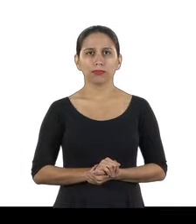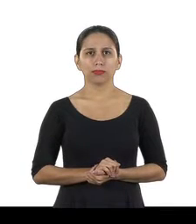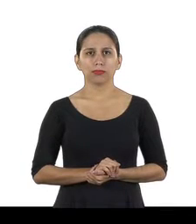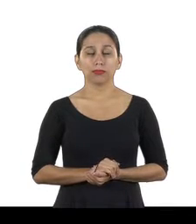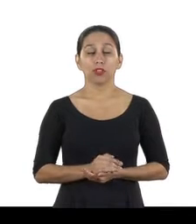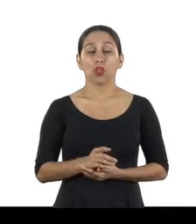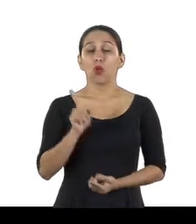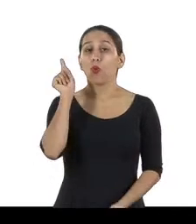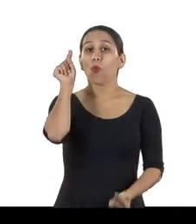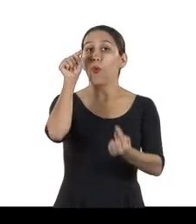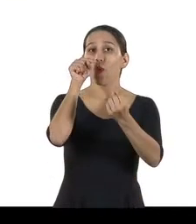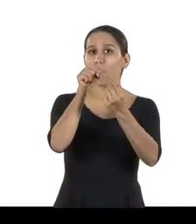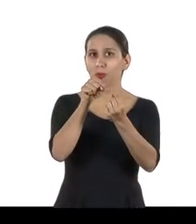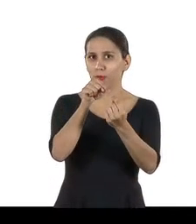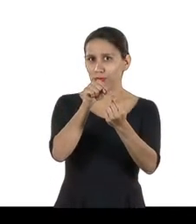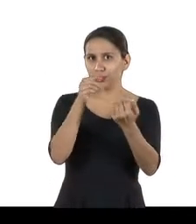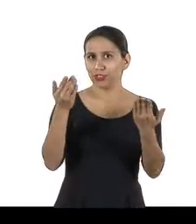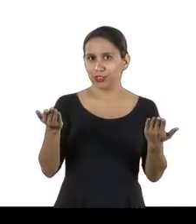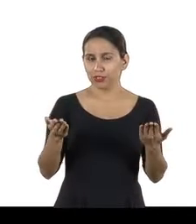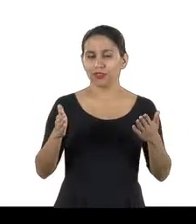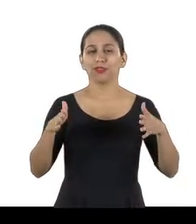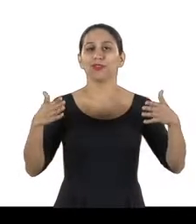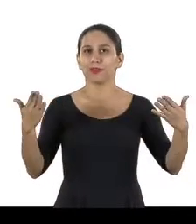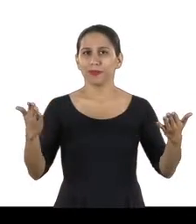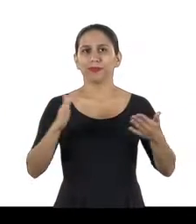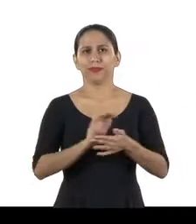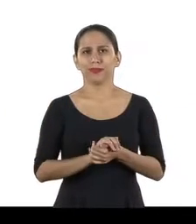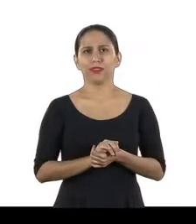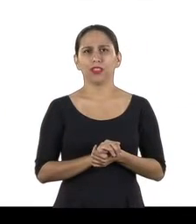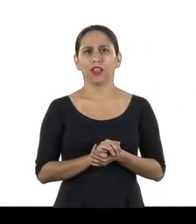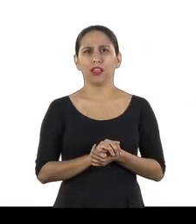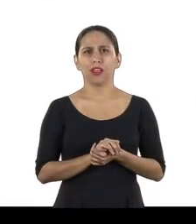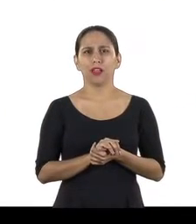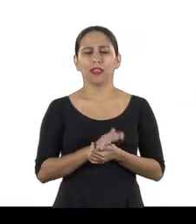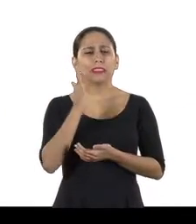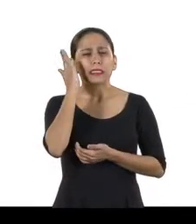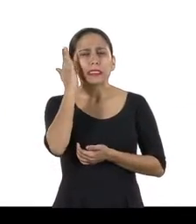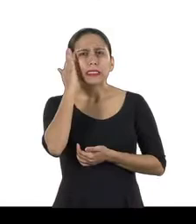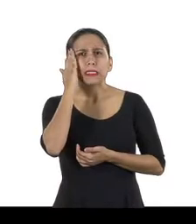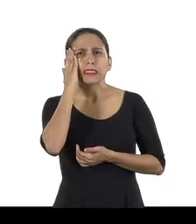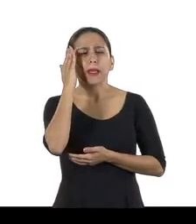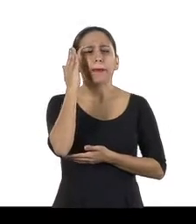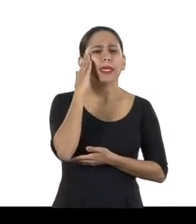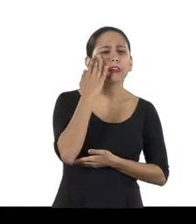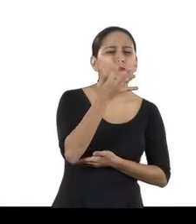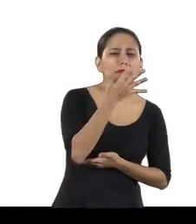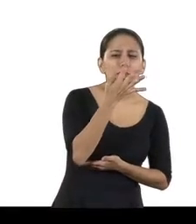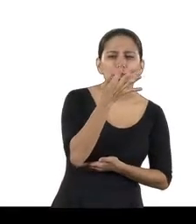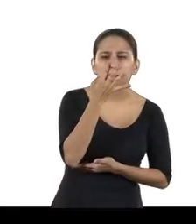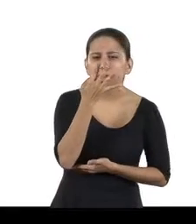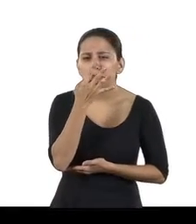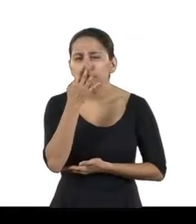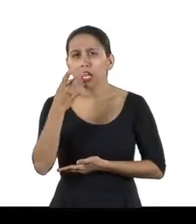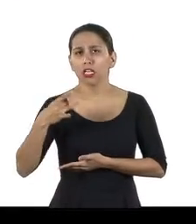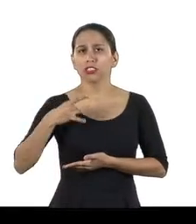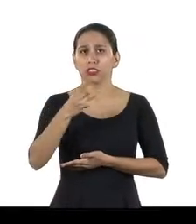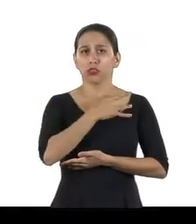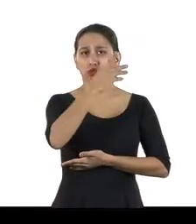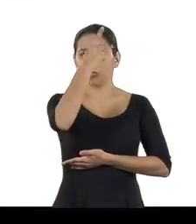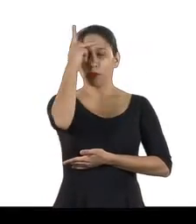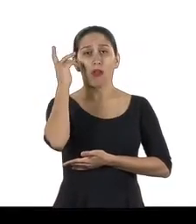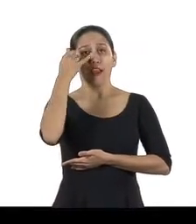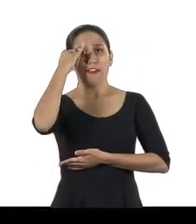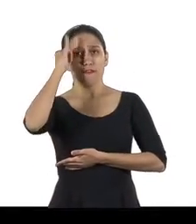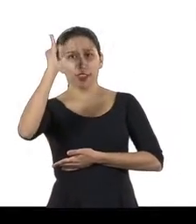O objetivo das medidas de promoção da saúde é acompanhar a saúde do indivíduo, prevenindo e tratando doenças. É por